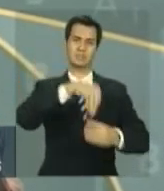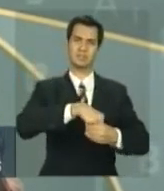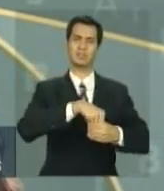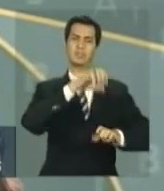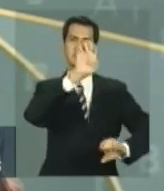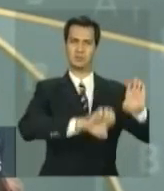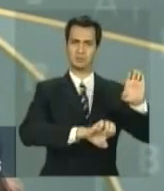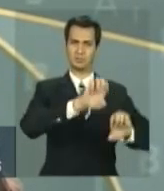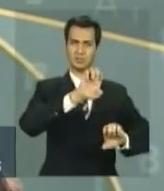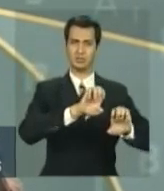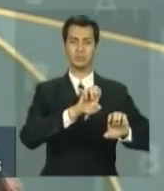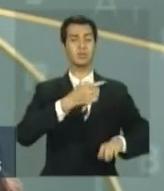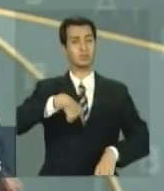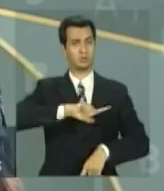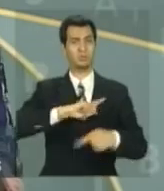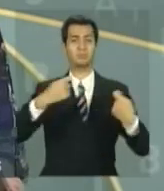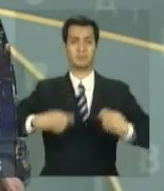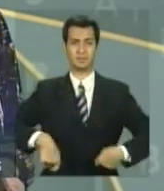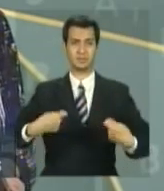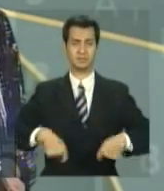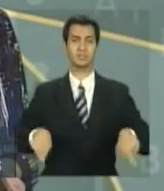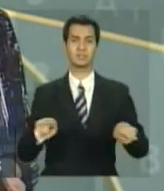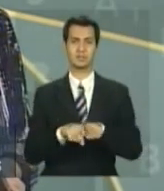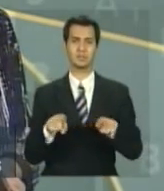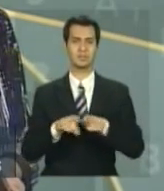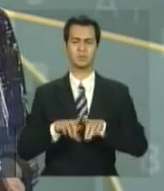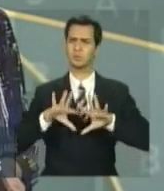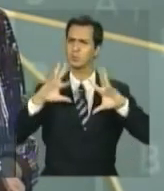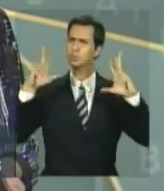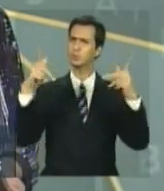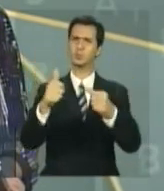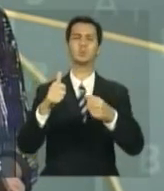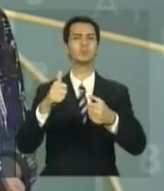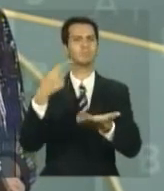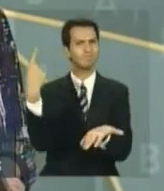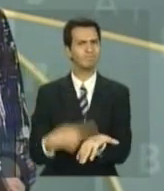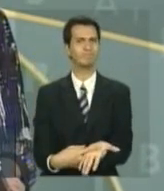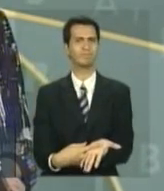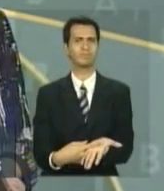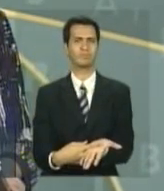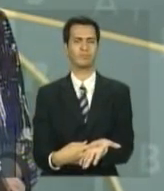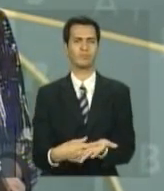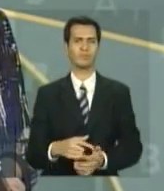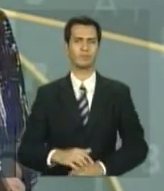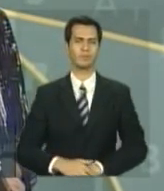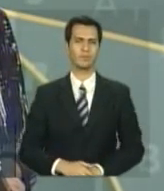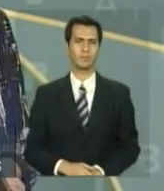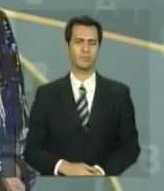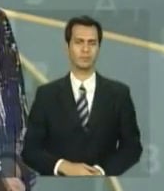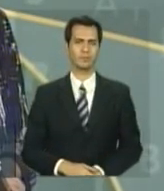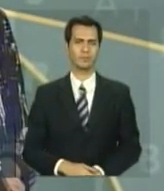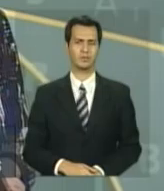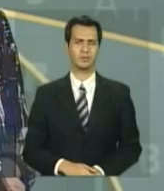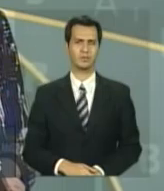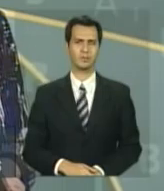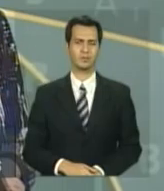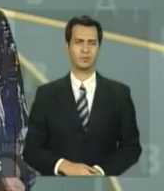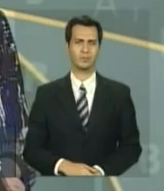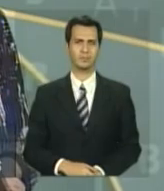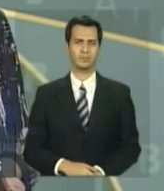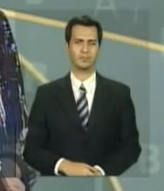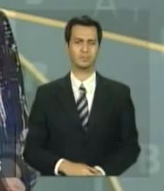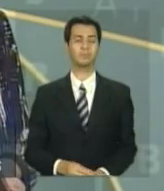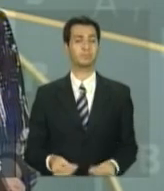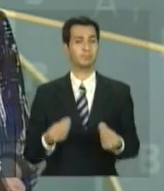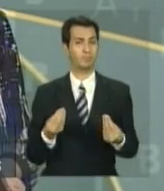trabalham. Nós também precisamos de todos. E para que o sacrifício da dupla